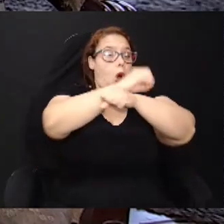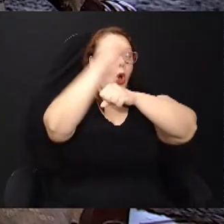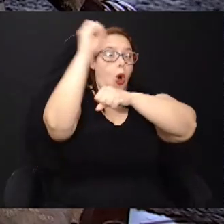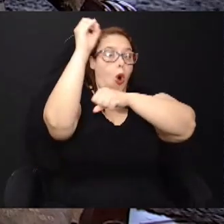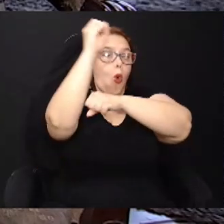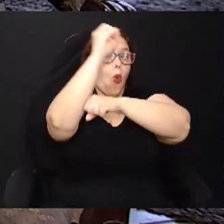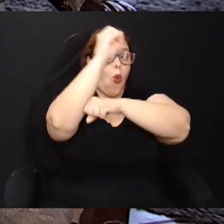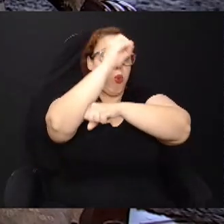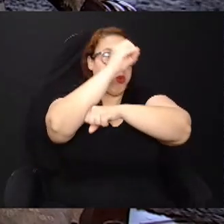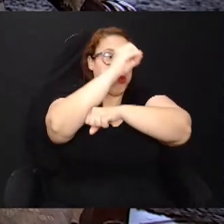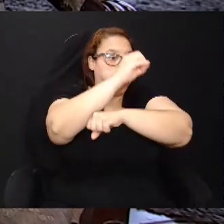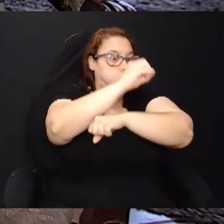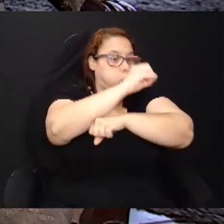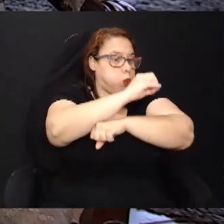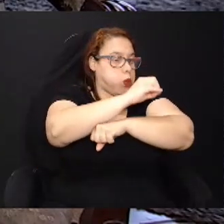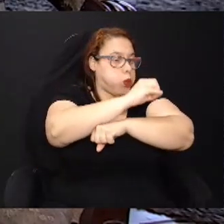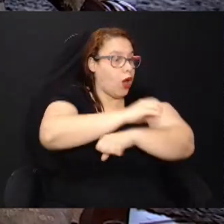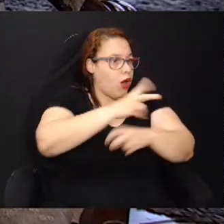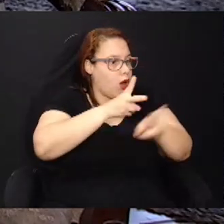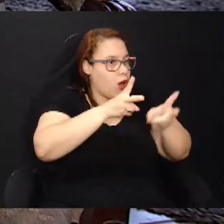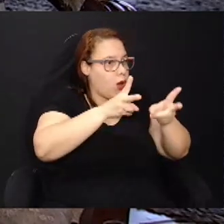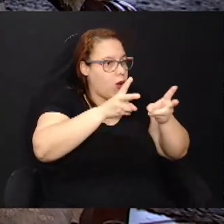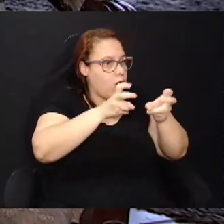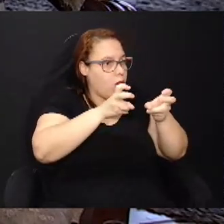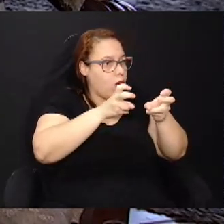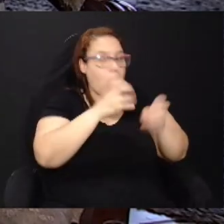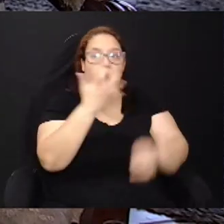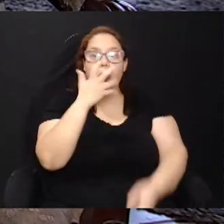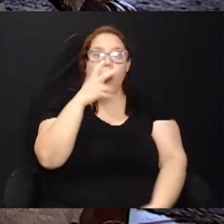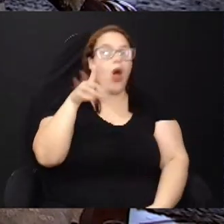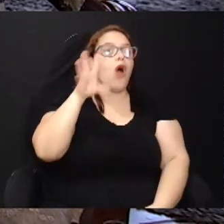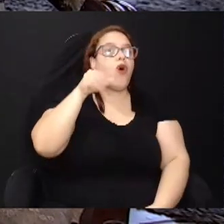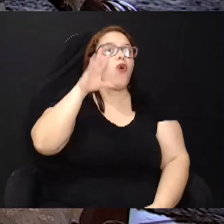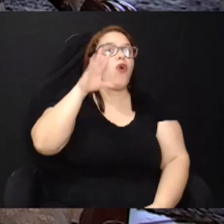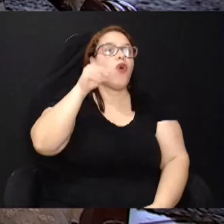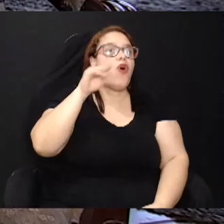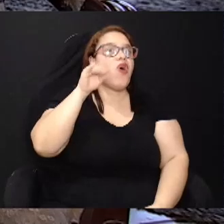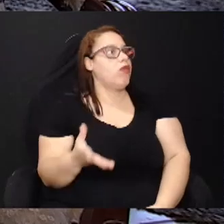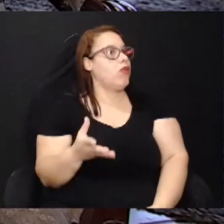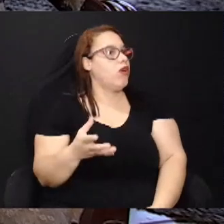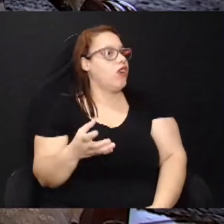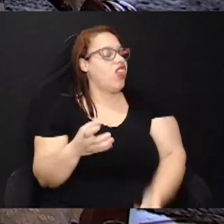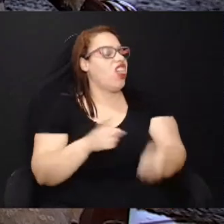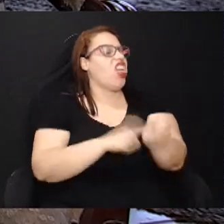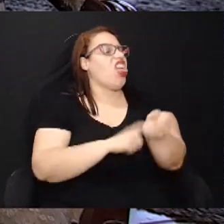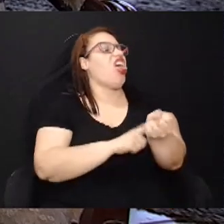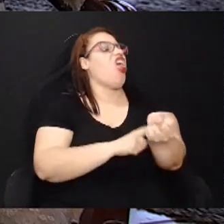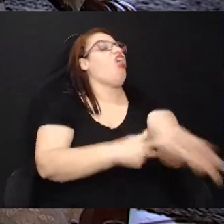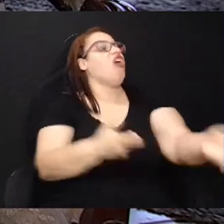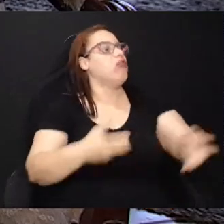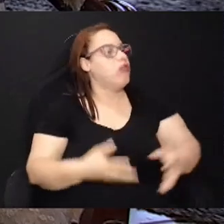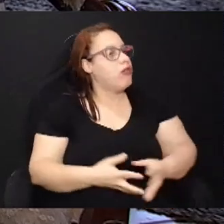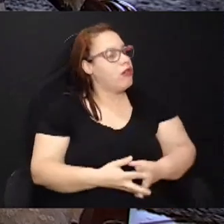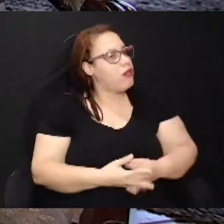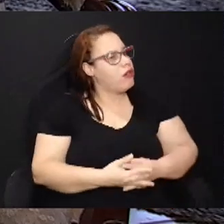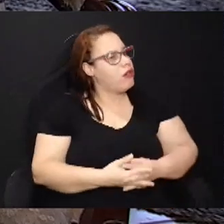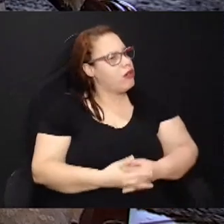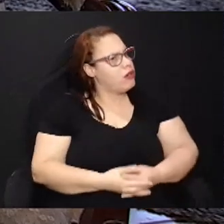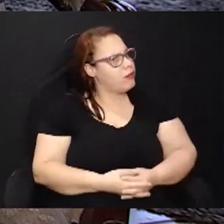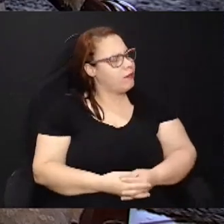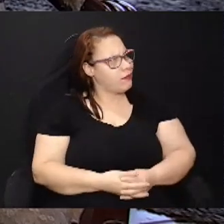cantando, mesmo um cachorro latindo, a pessoa vai achar que aquilo tudo incomoda, né? Então, esse momento,